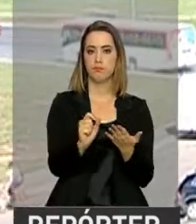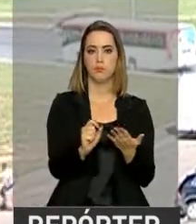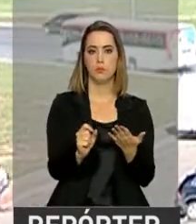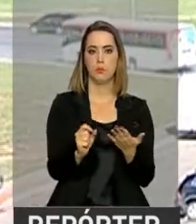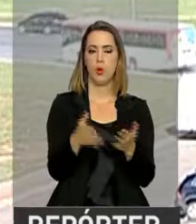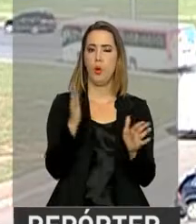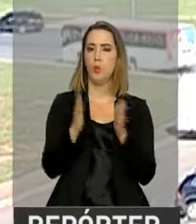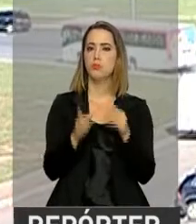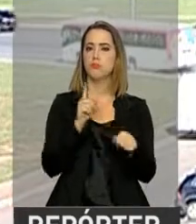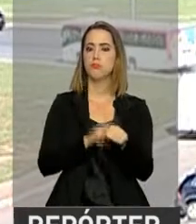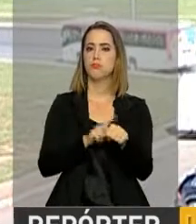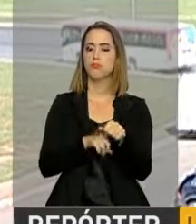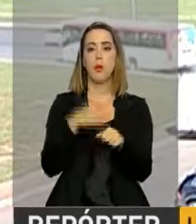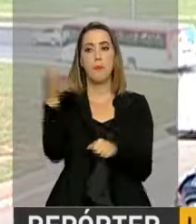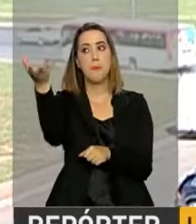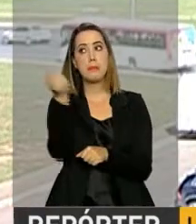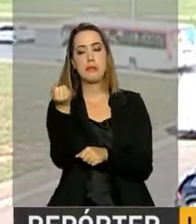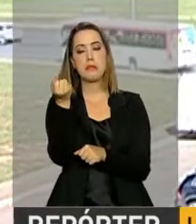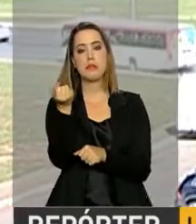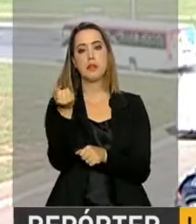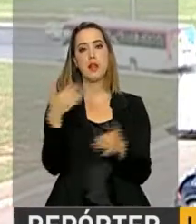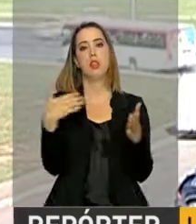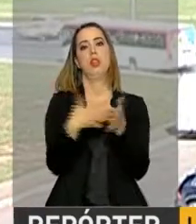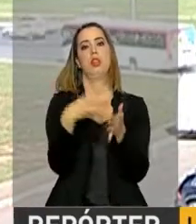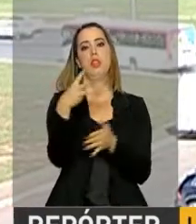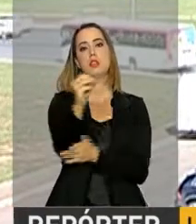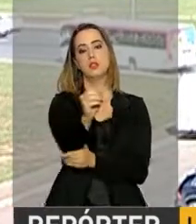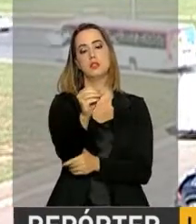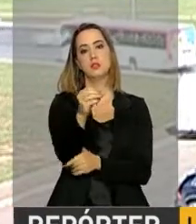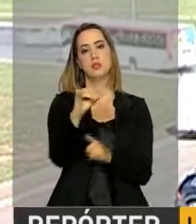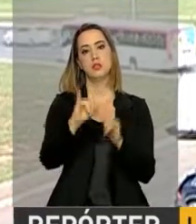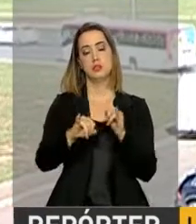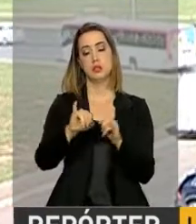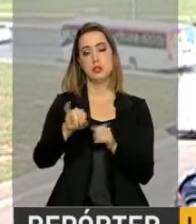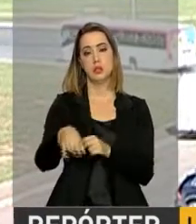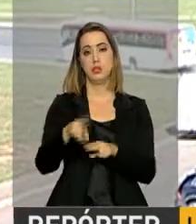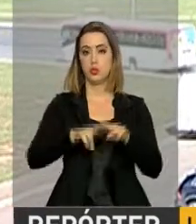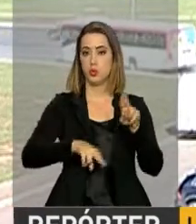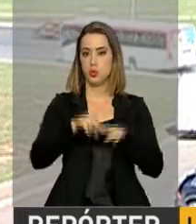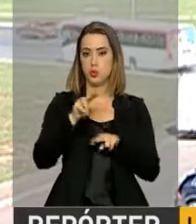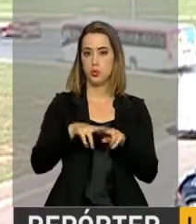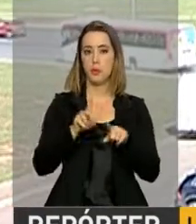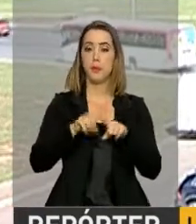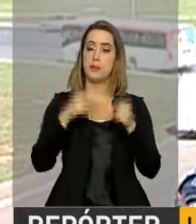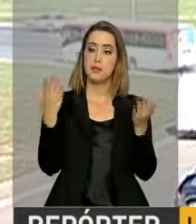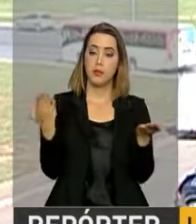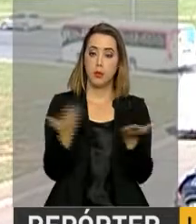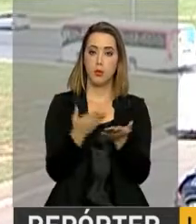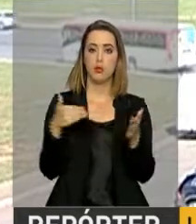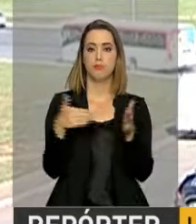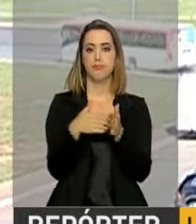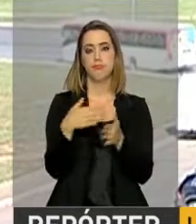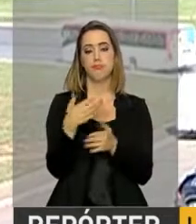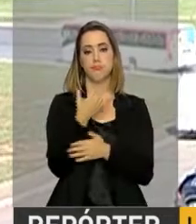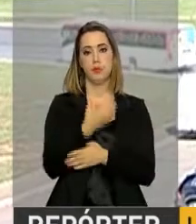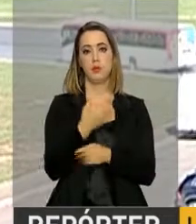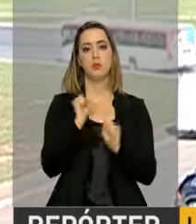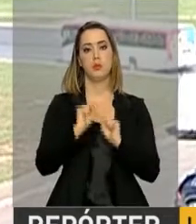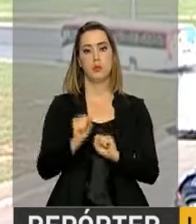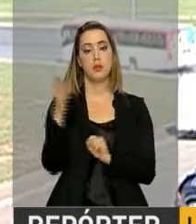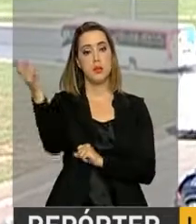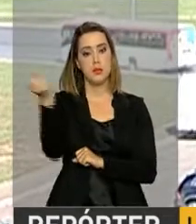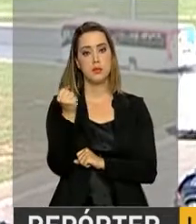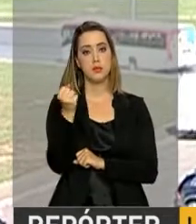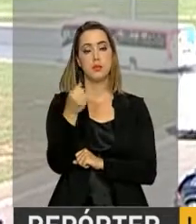O prazo para sacar o abono era até 30 de junho, mas foi estendido até o final do ano para garantir que o benefício fosse